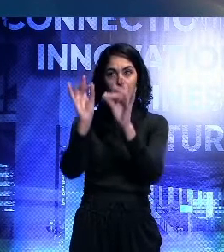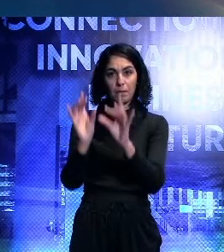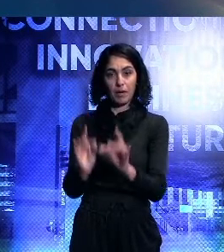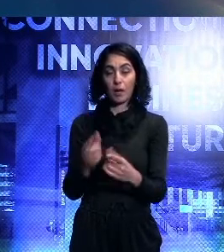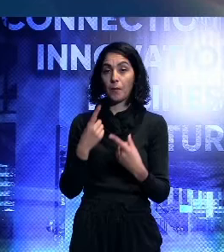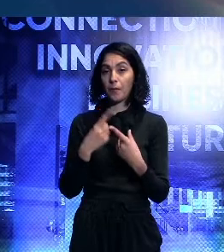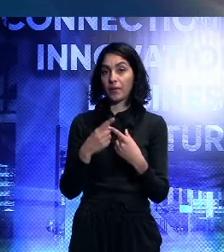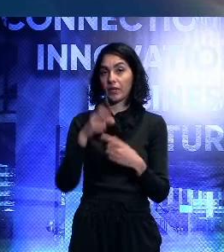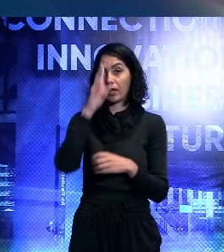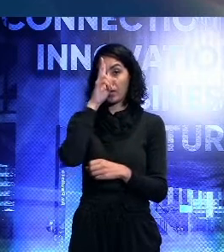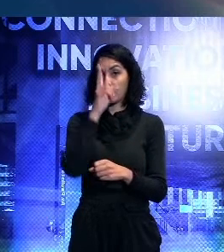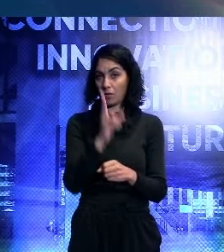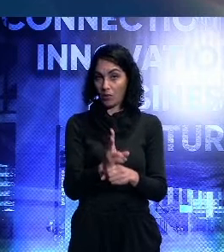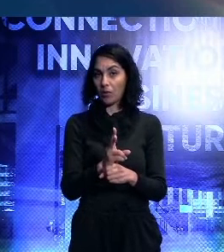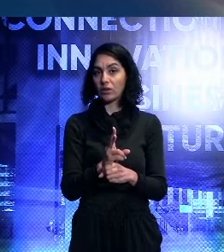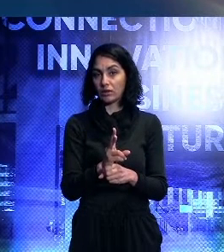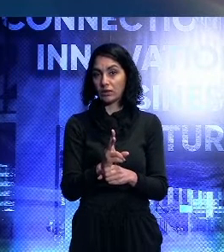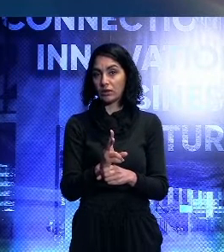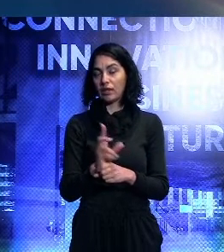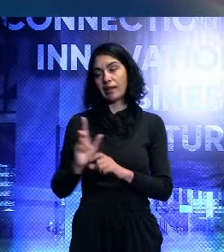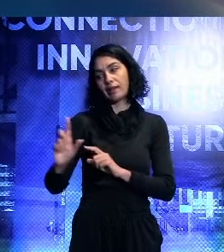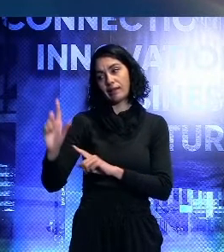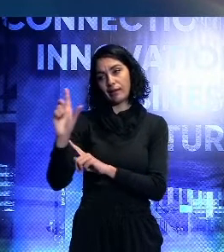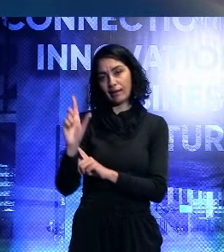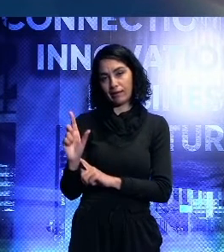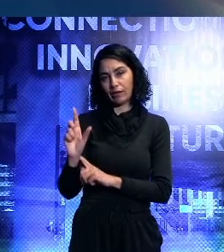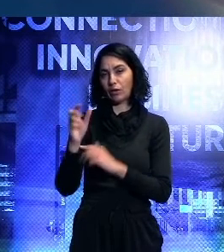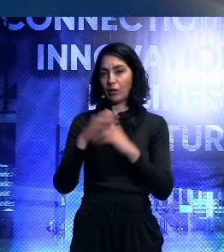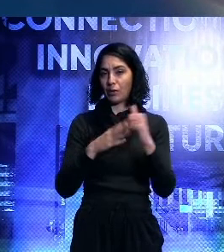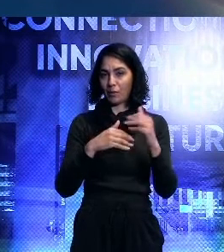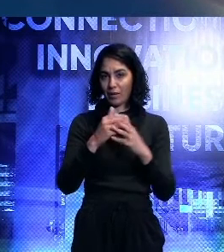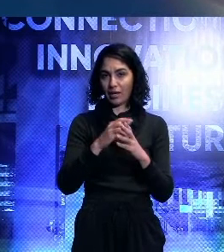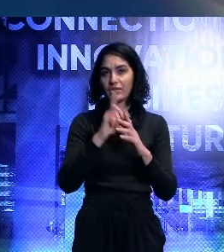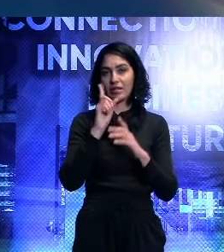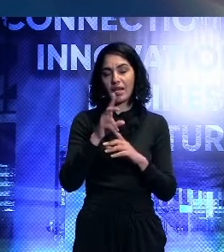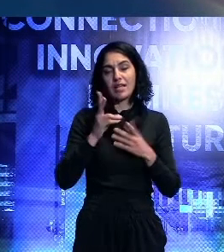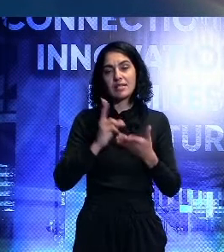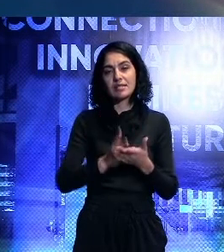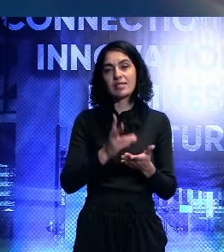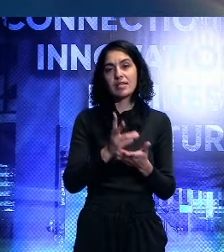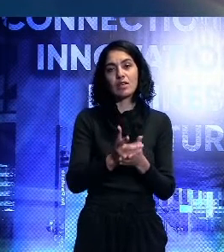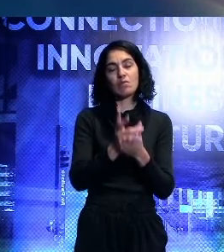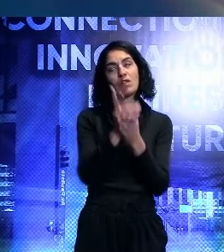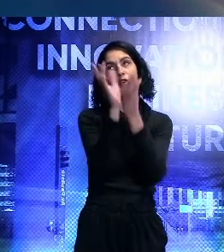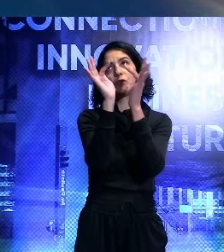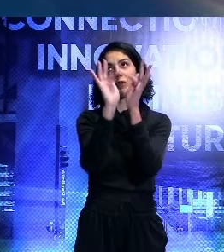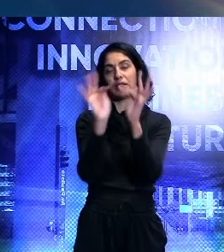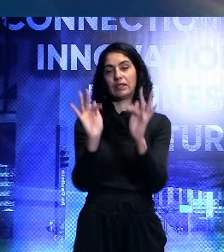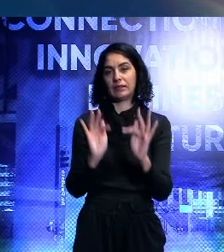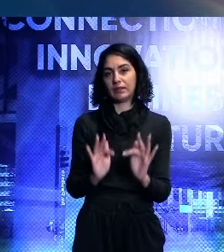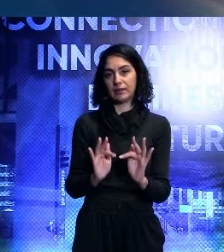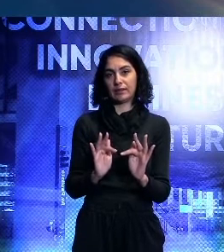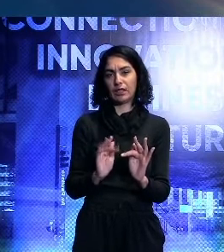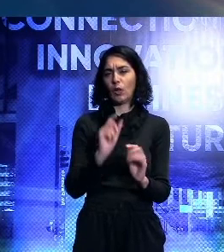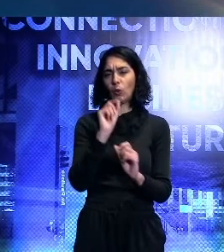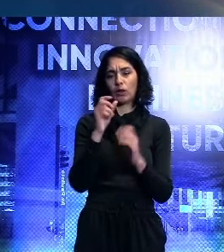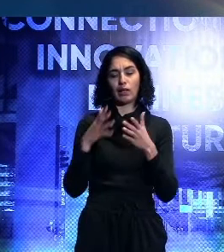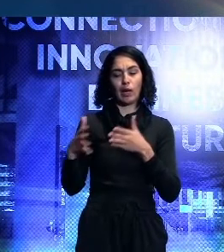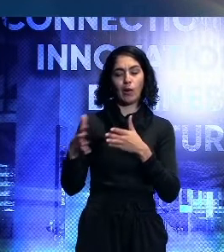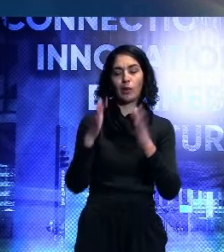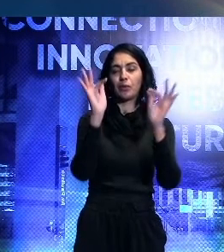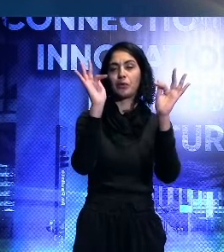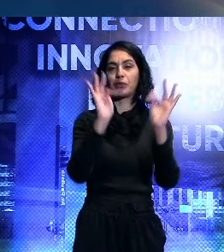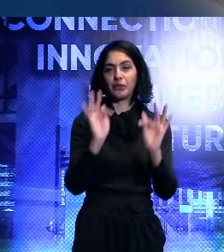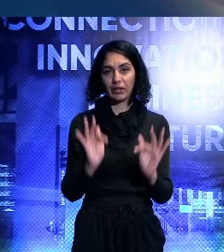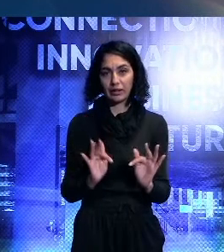pela literatura, né, de Chaos Engineering, pela prática, ela parte sempre para o caminho feliz. O que é o caminho feliz?